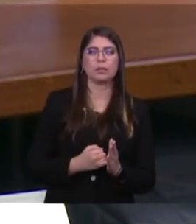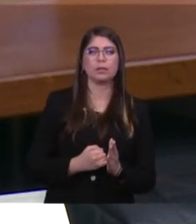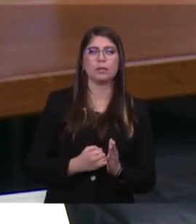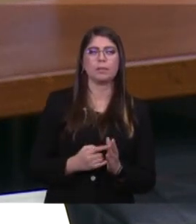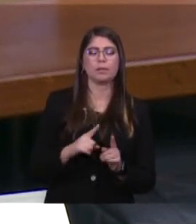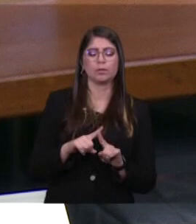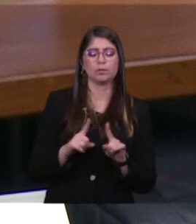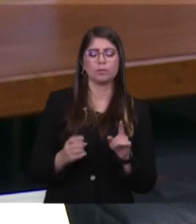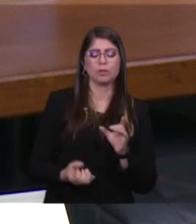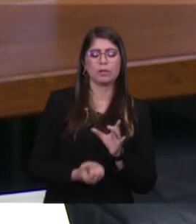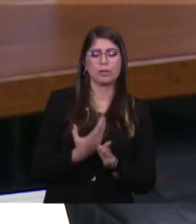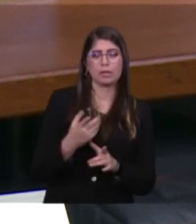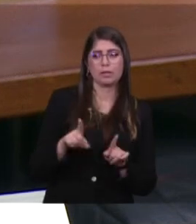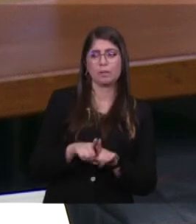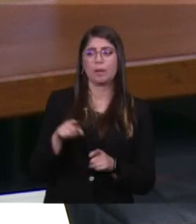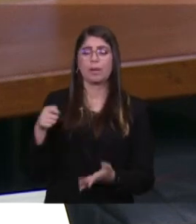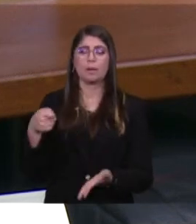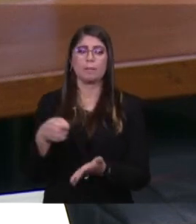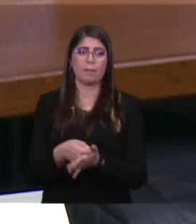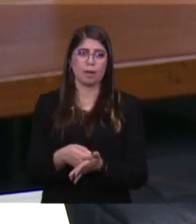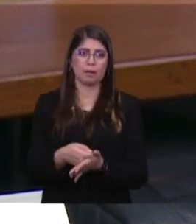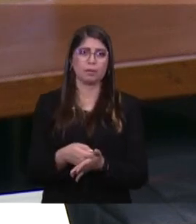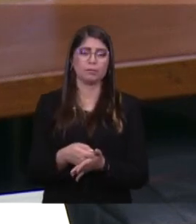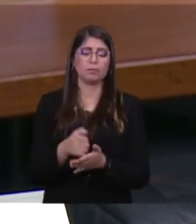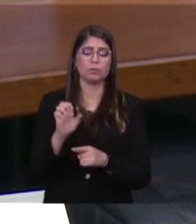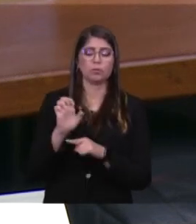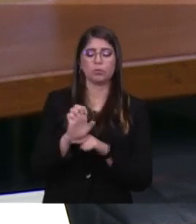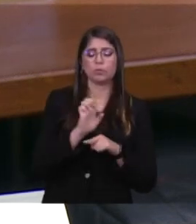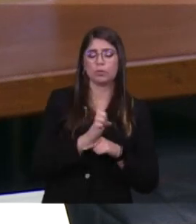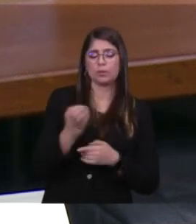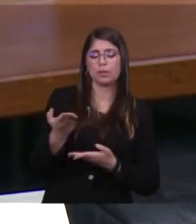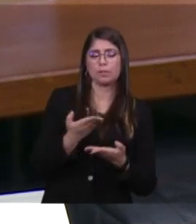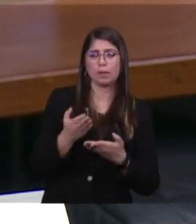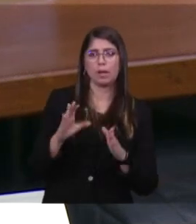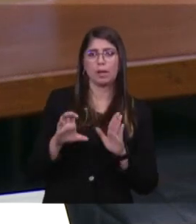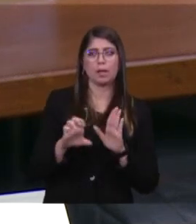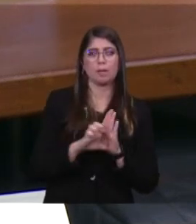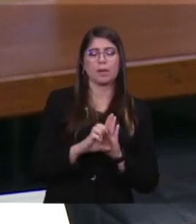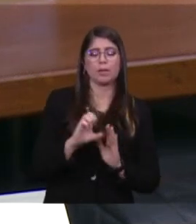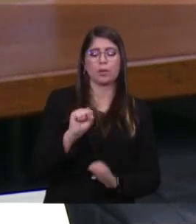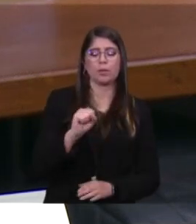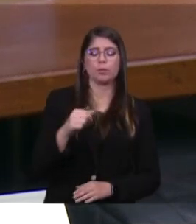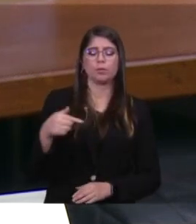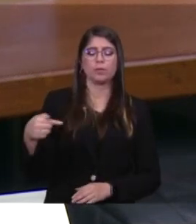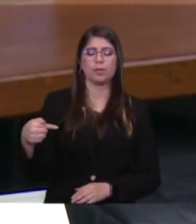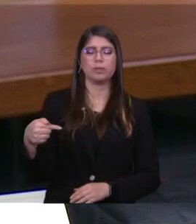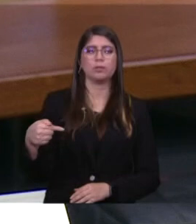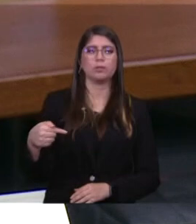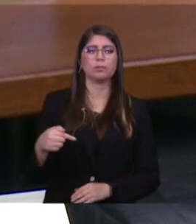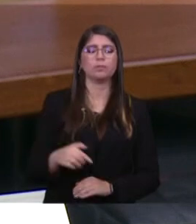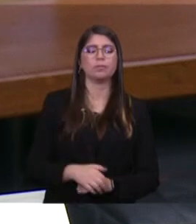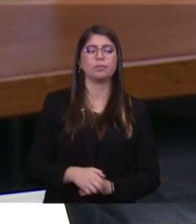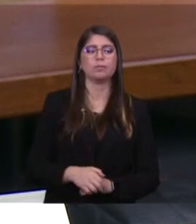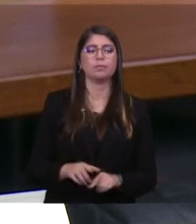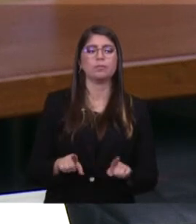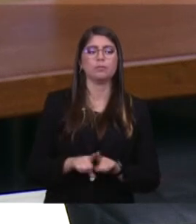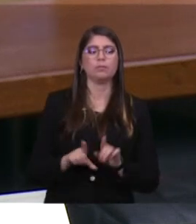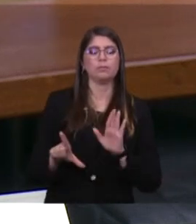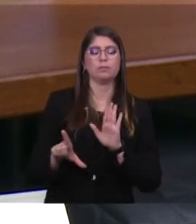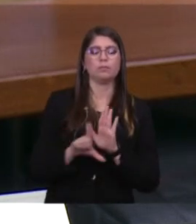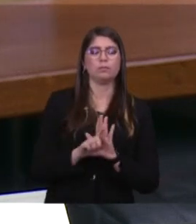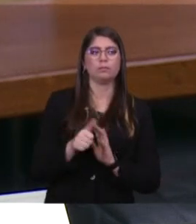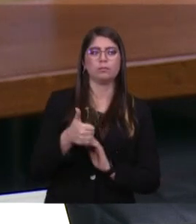da operação ou prestação interestadual, criada pela Emenda 87 de 2015 e materializada pela Lei